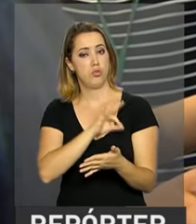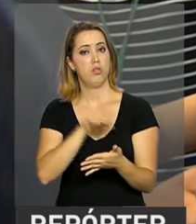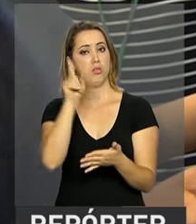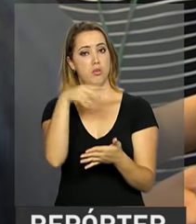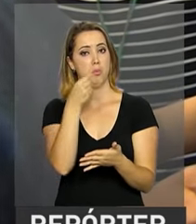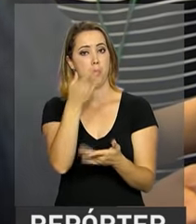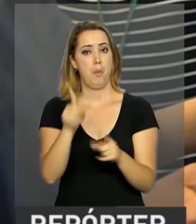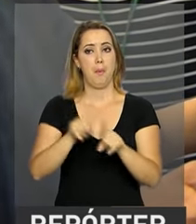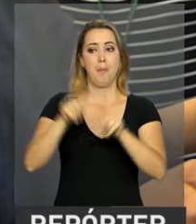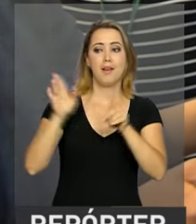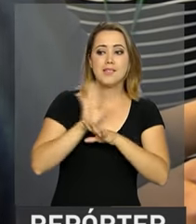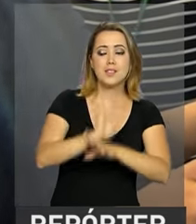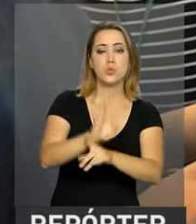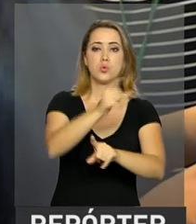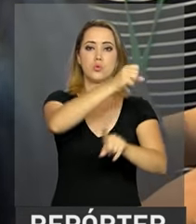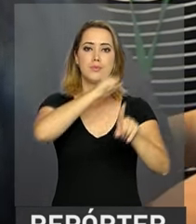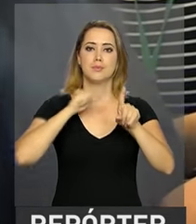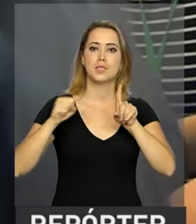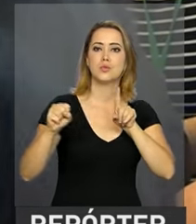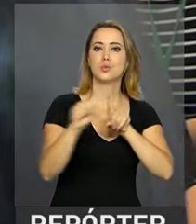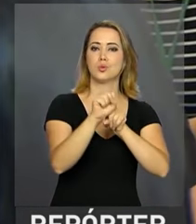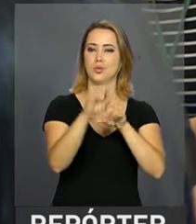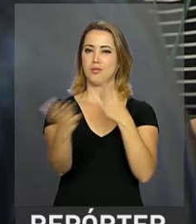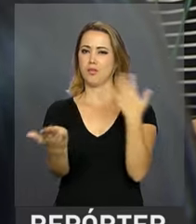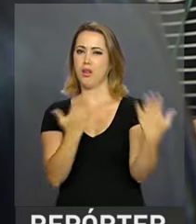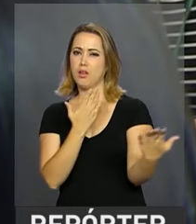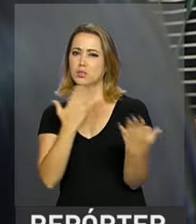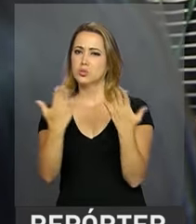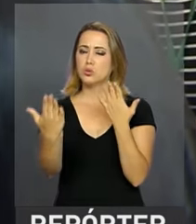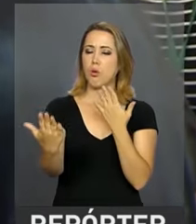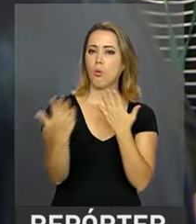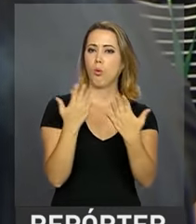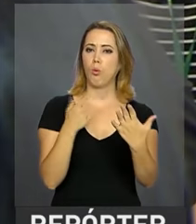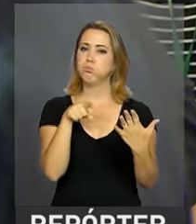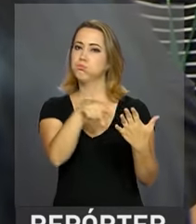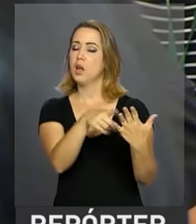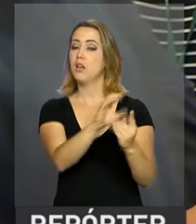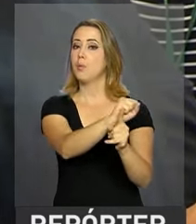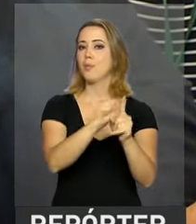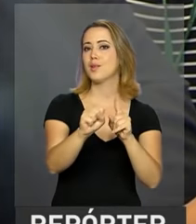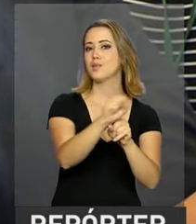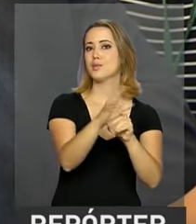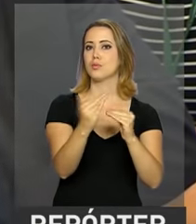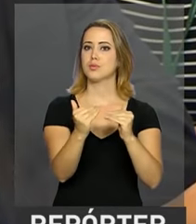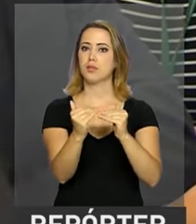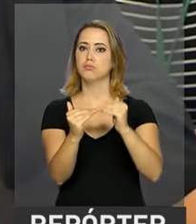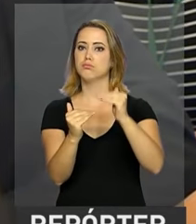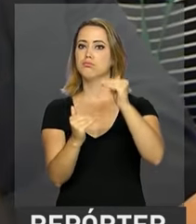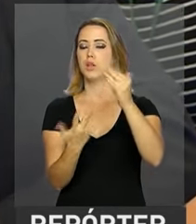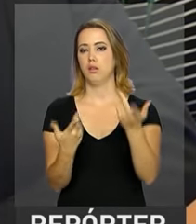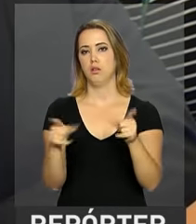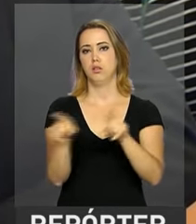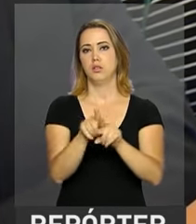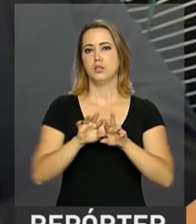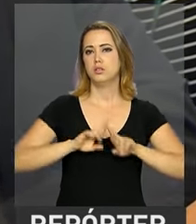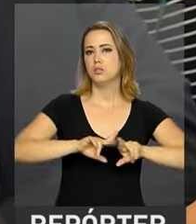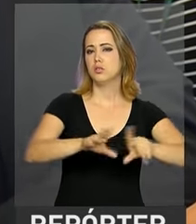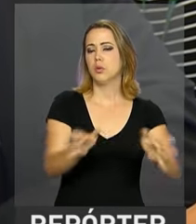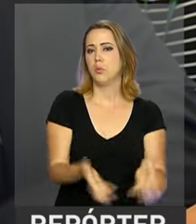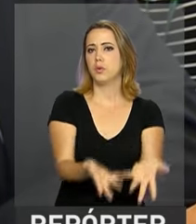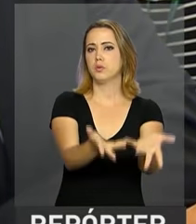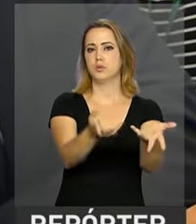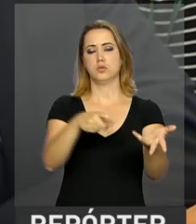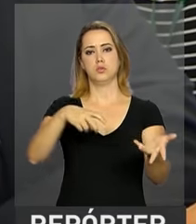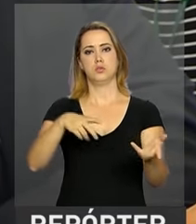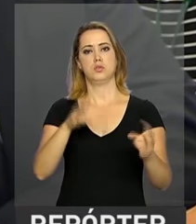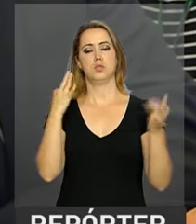do ponto de vista ambiental saúde e valorização Imobiliária turismo produtividade do trabalho produtividade